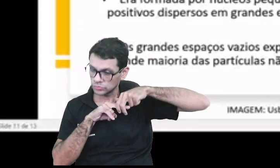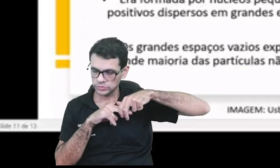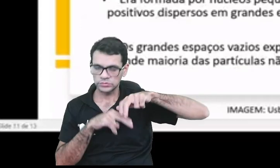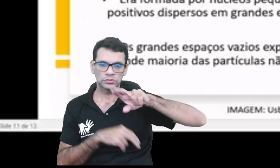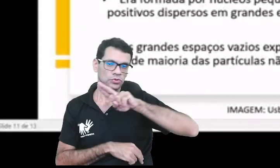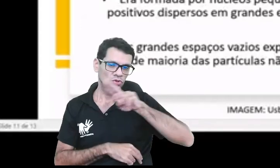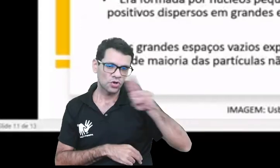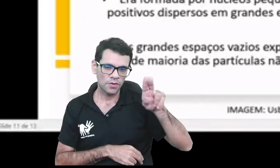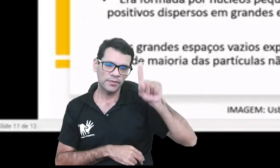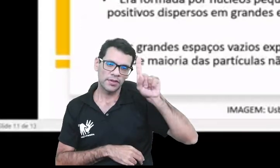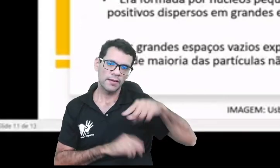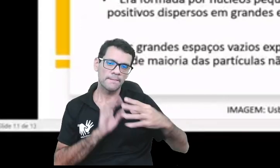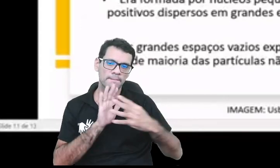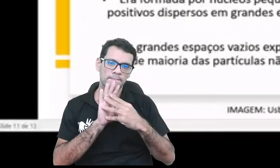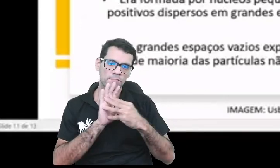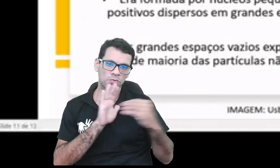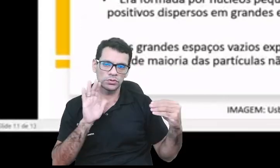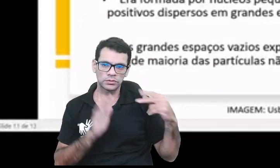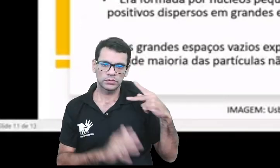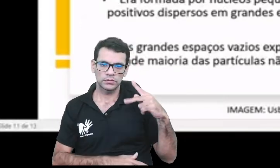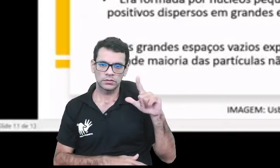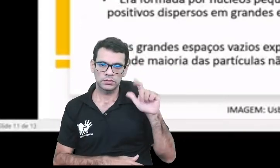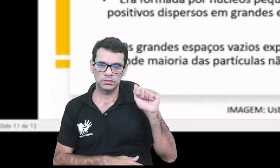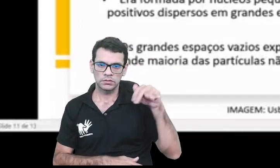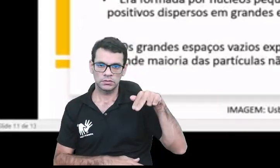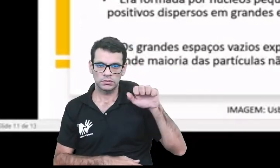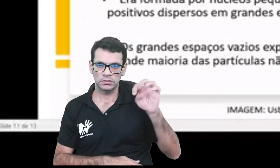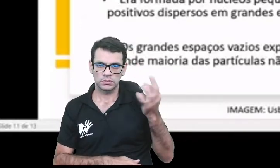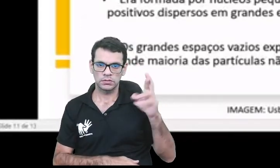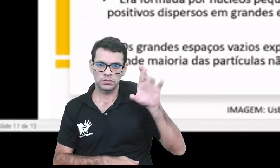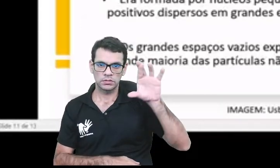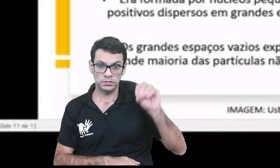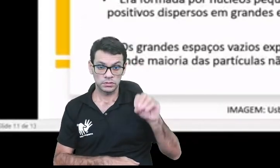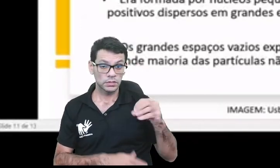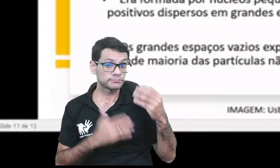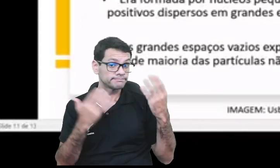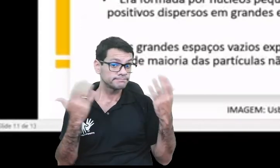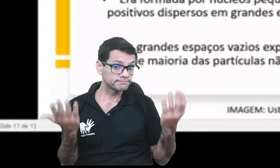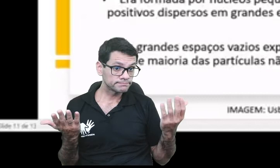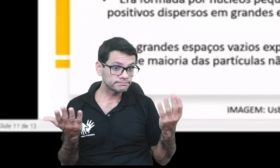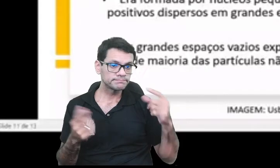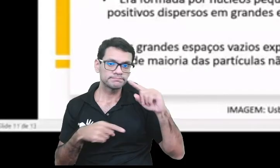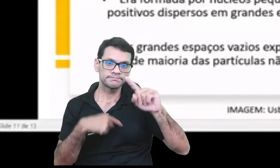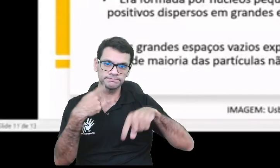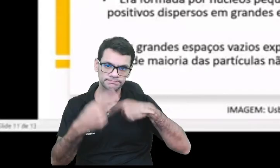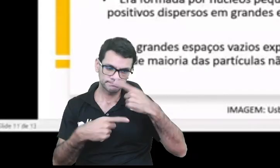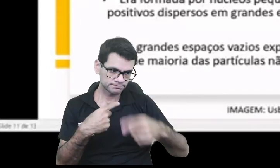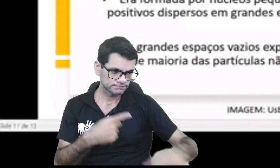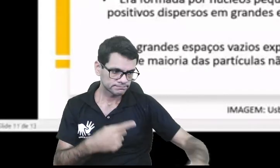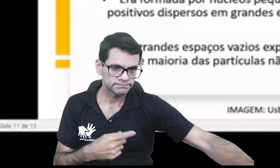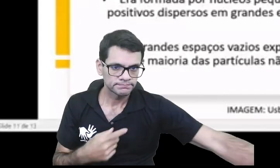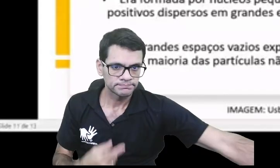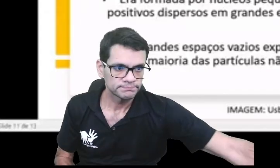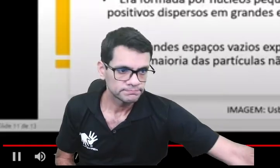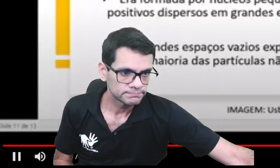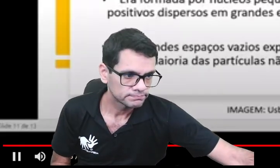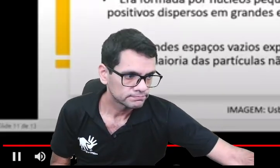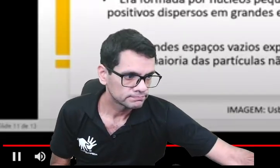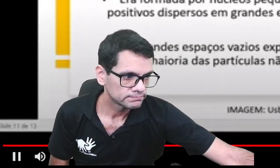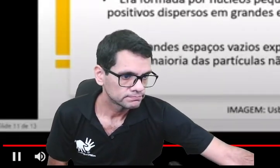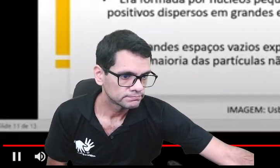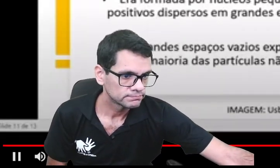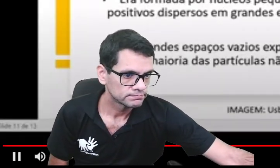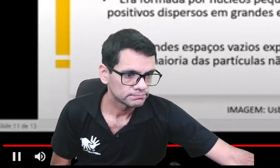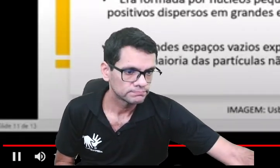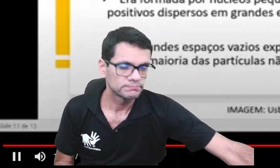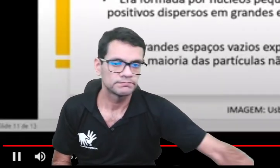modelo planetário. Beleza? Aí, na sequência, vocês vão encontrar, gente, em